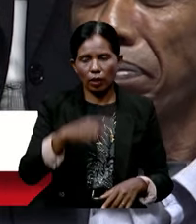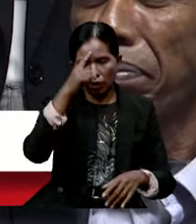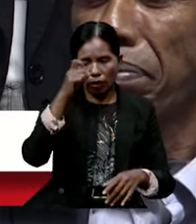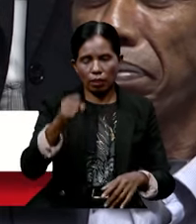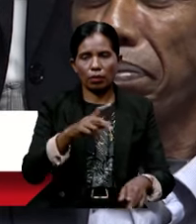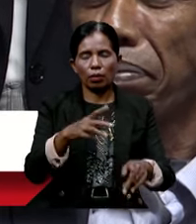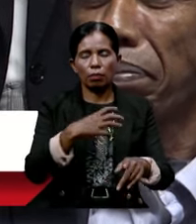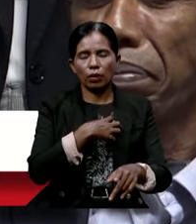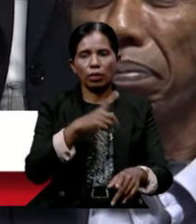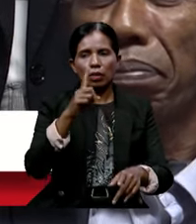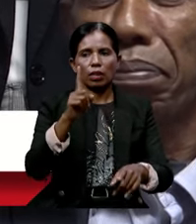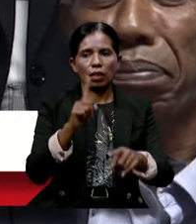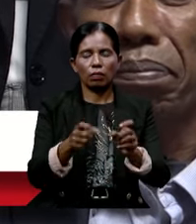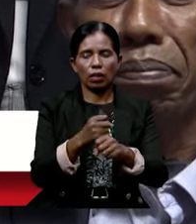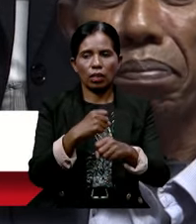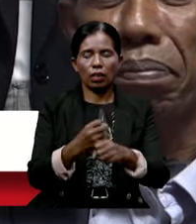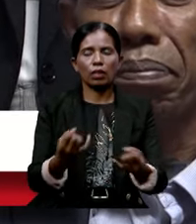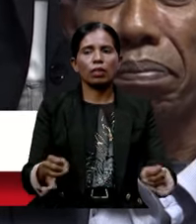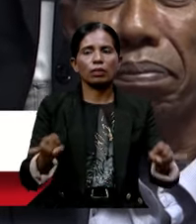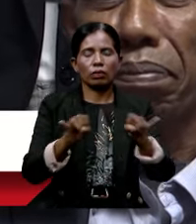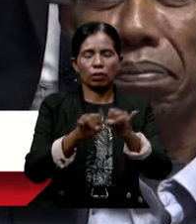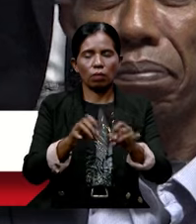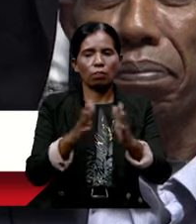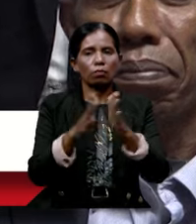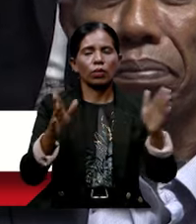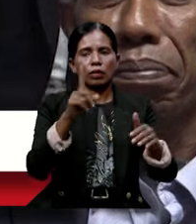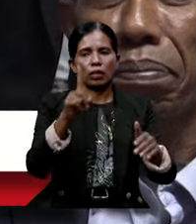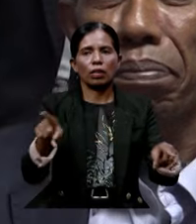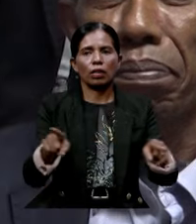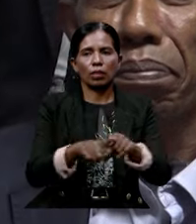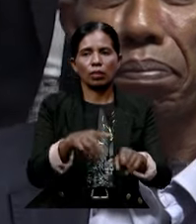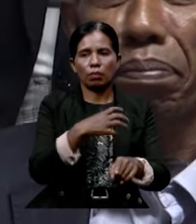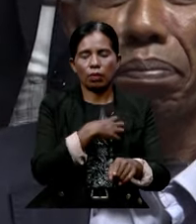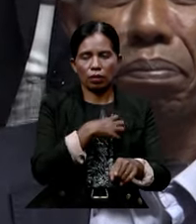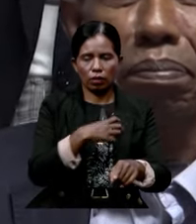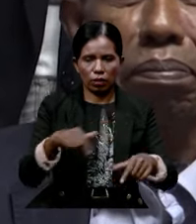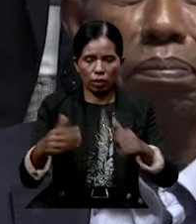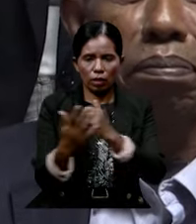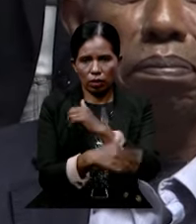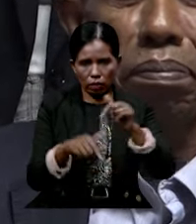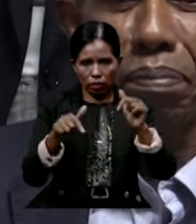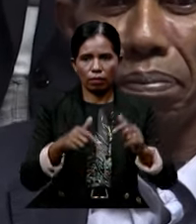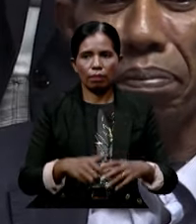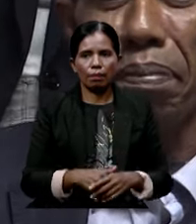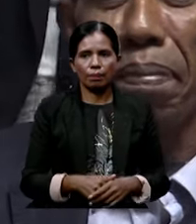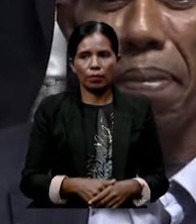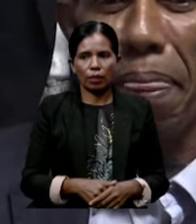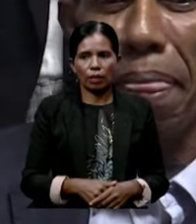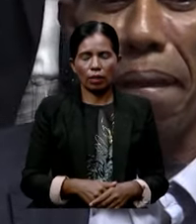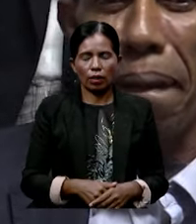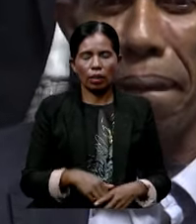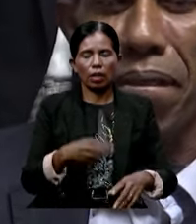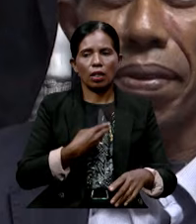pessoal PNTL ida label istraga fila fali insan botida ana sa PNTL pilar botida na sangu dane nebe pessoal ha halok